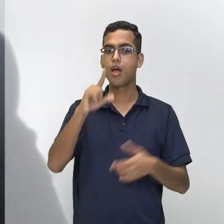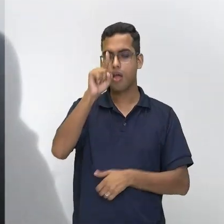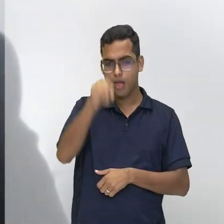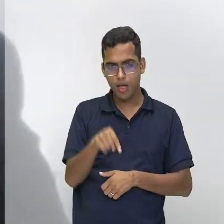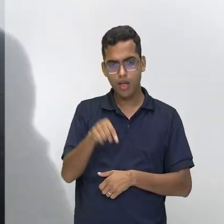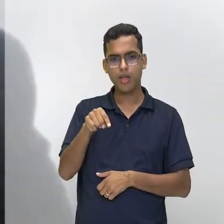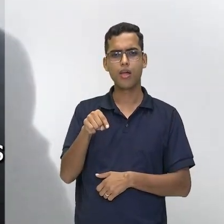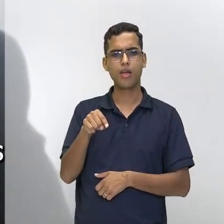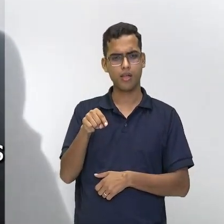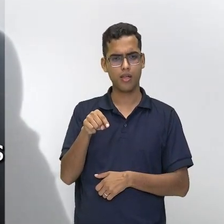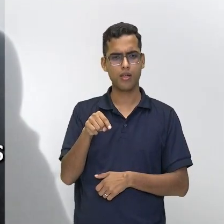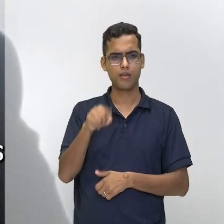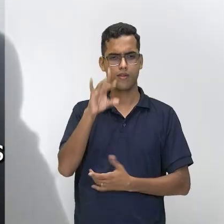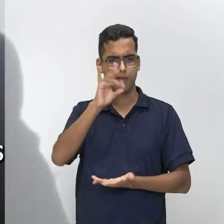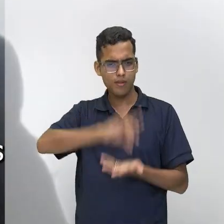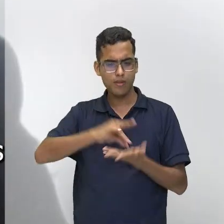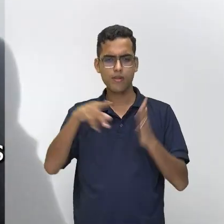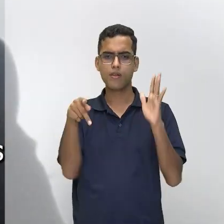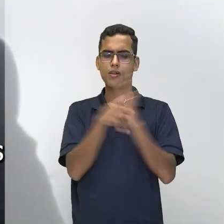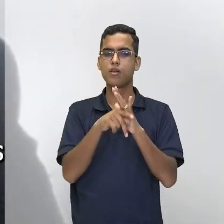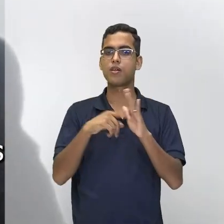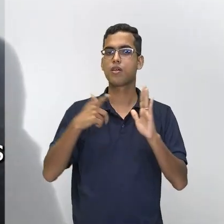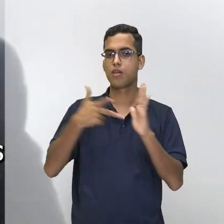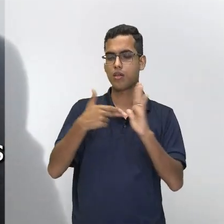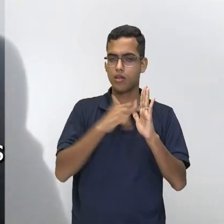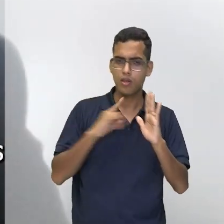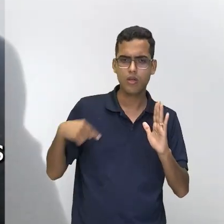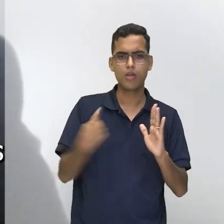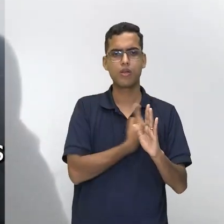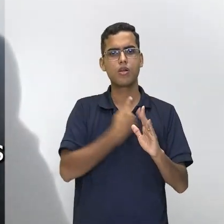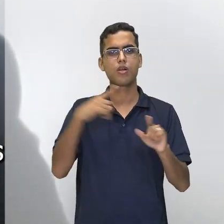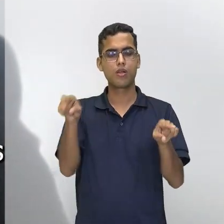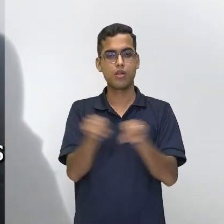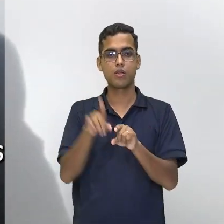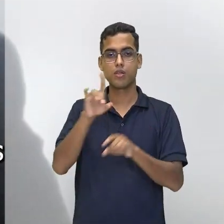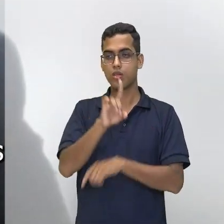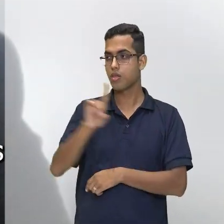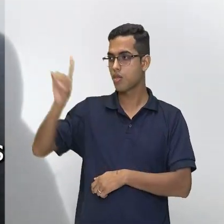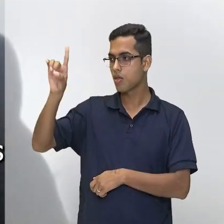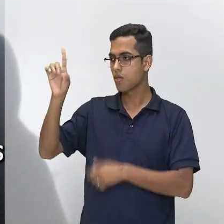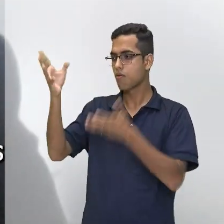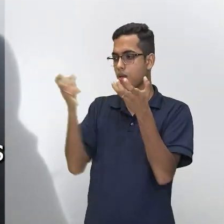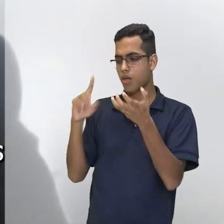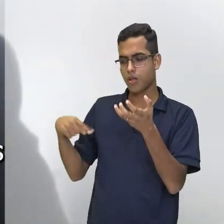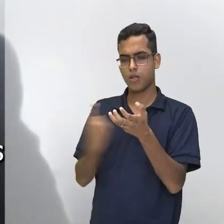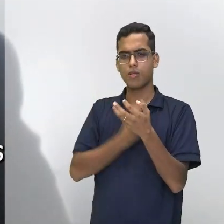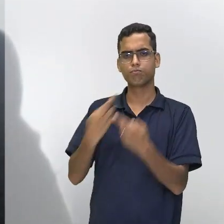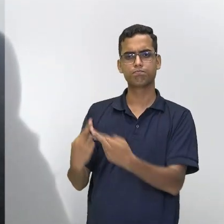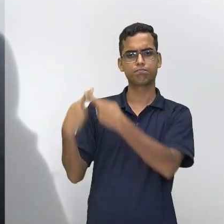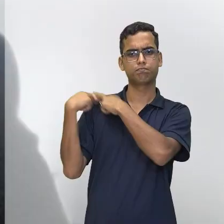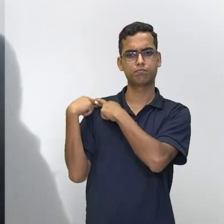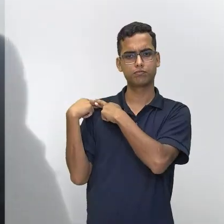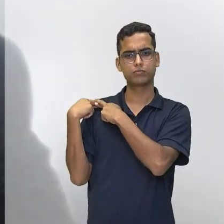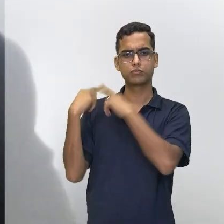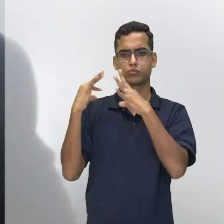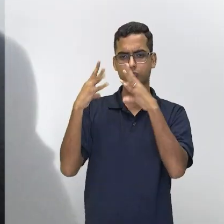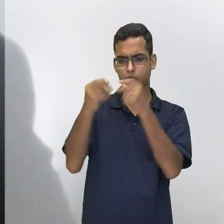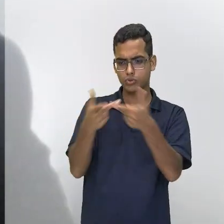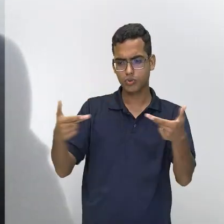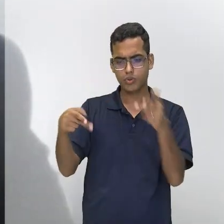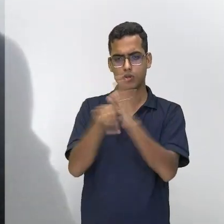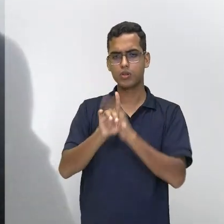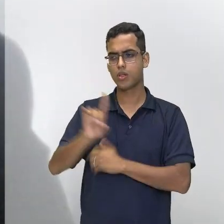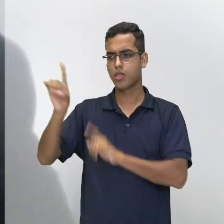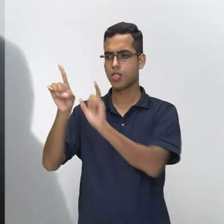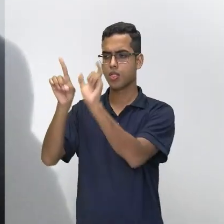claro para nós, de que Deus quer que nos responsabilizemos por tudo aquilo que Ele fez, por tudo aquilo que Ele